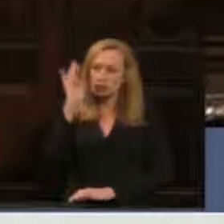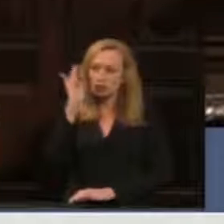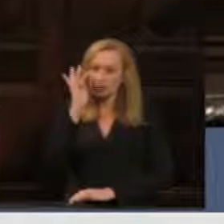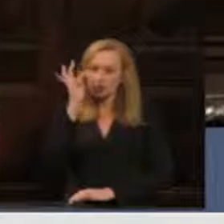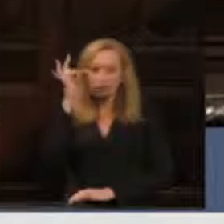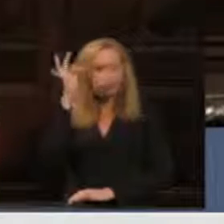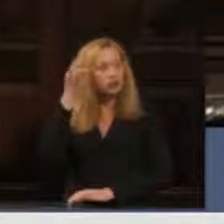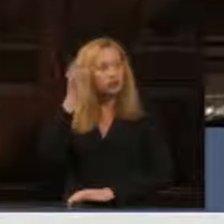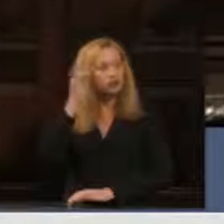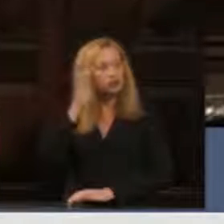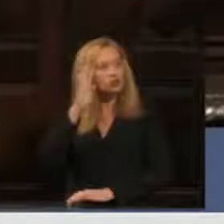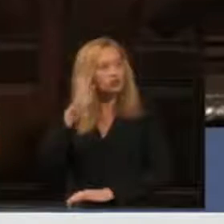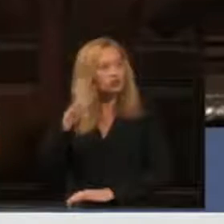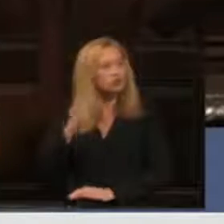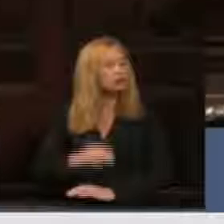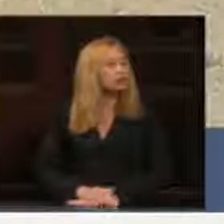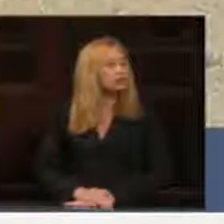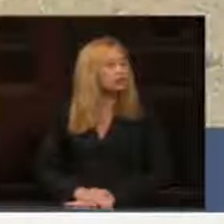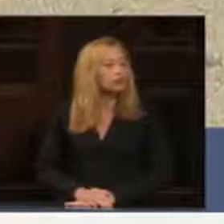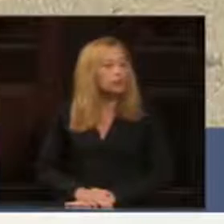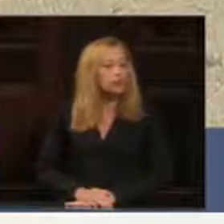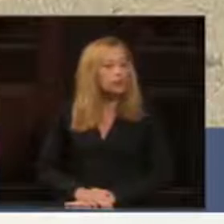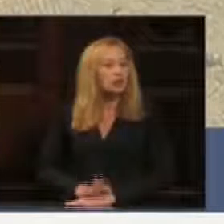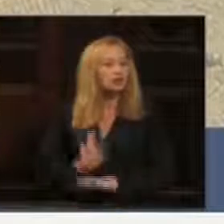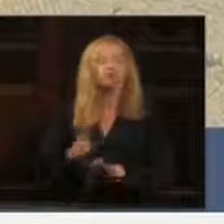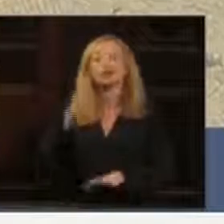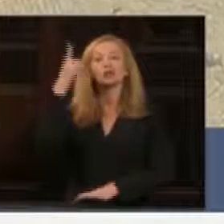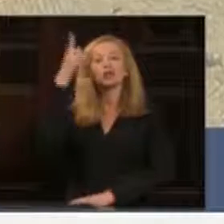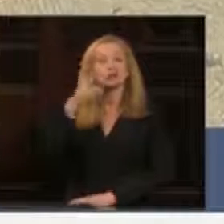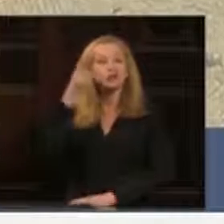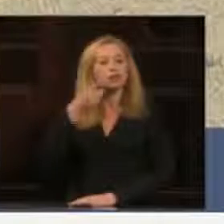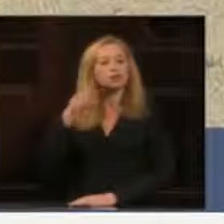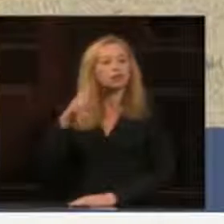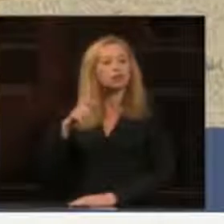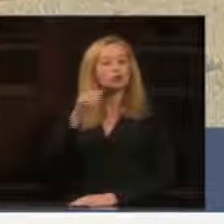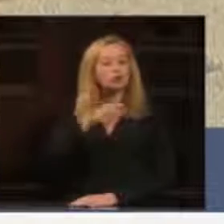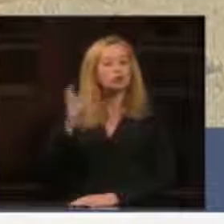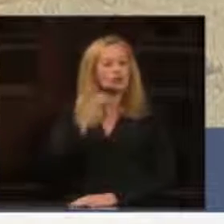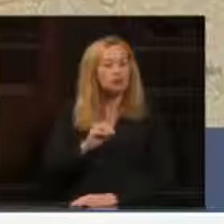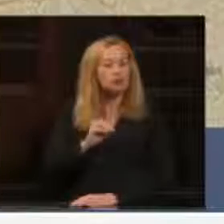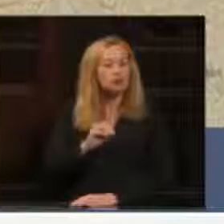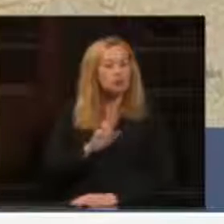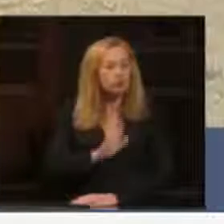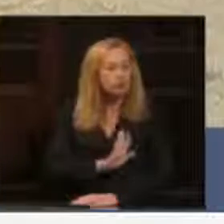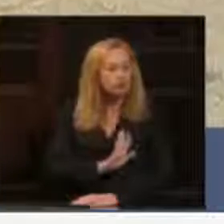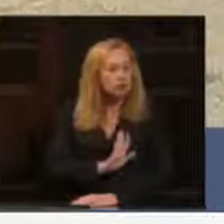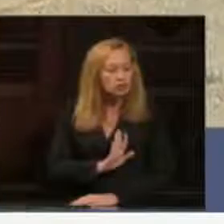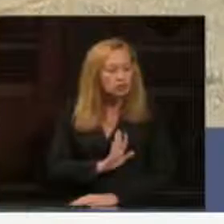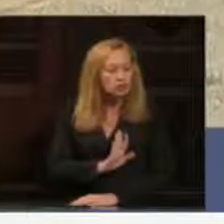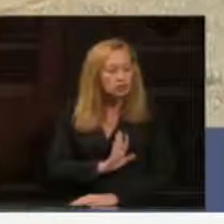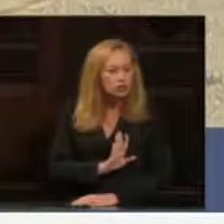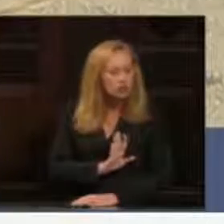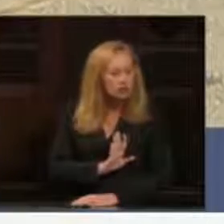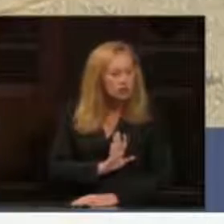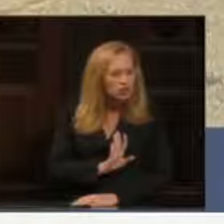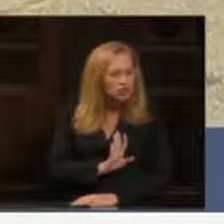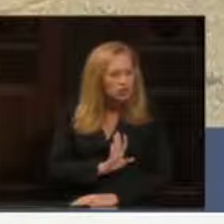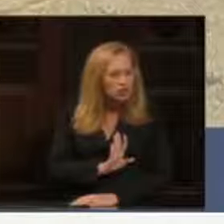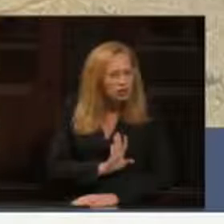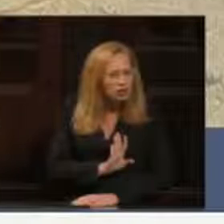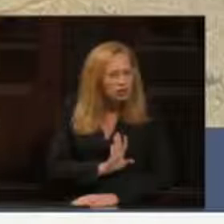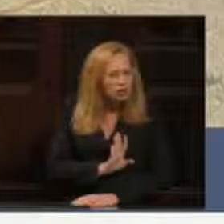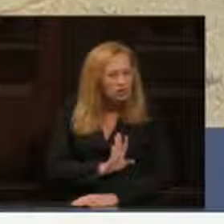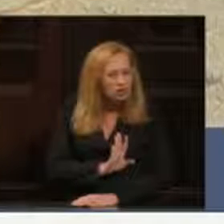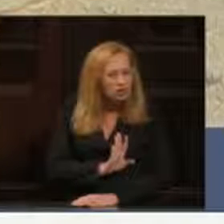a paz, deputado Renan Ferreirinha. Deputado Uspal, esse ponto me toca muito de uma maneira